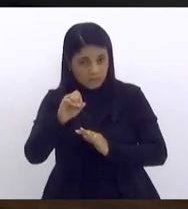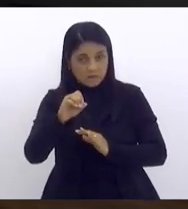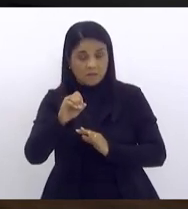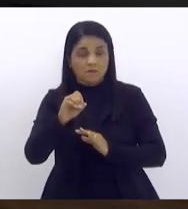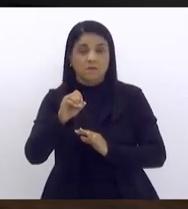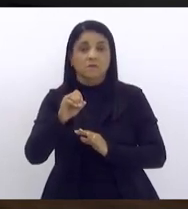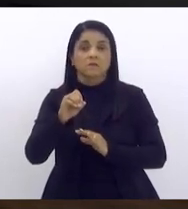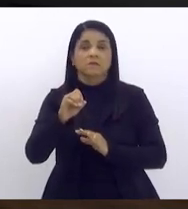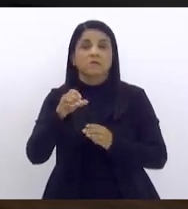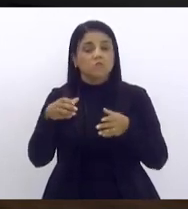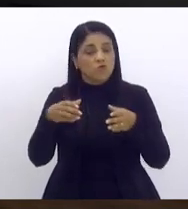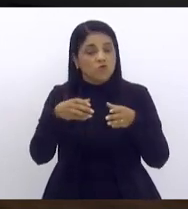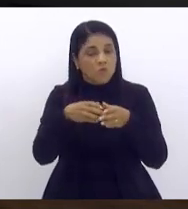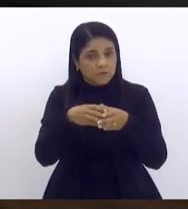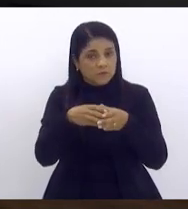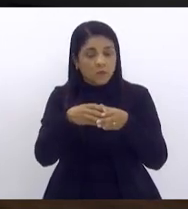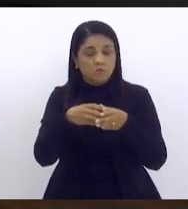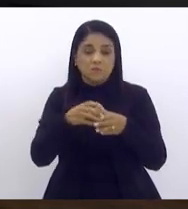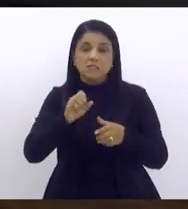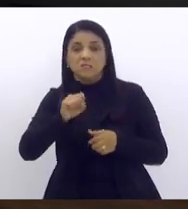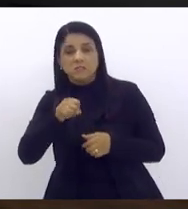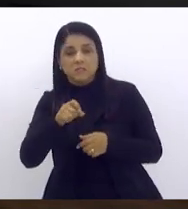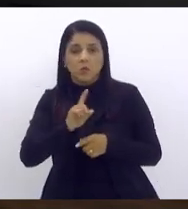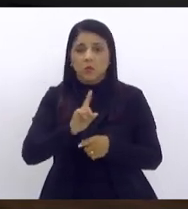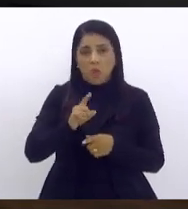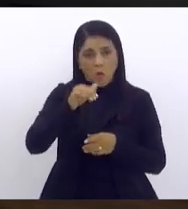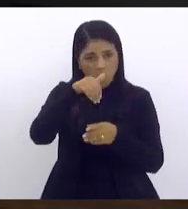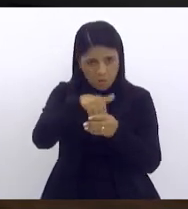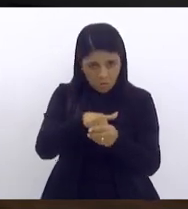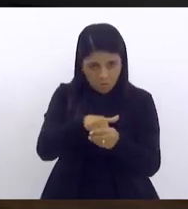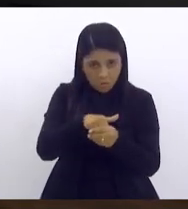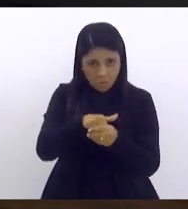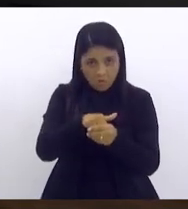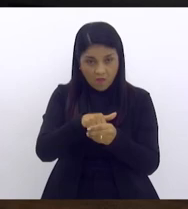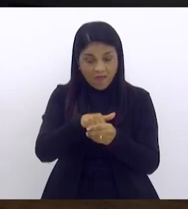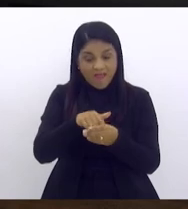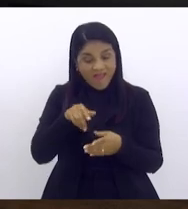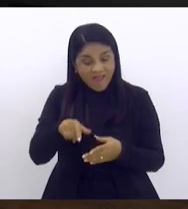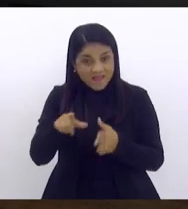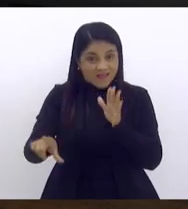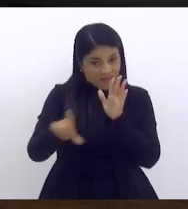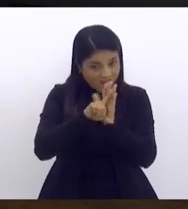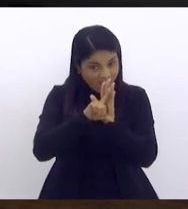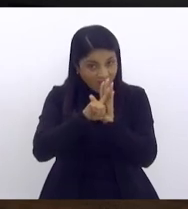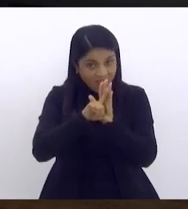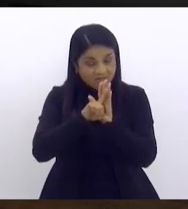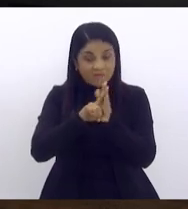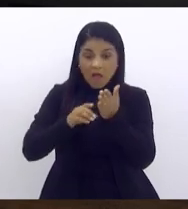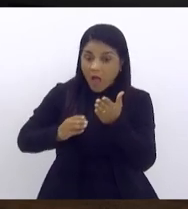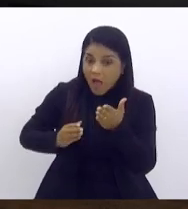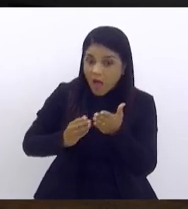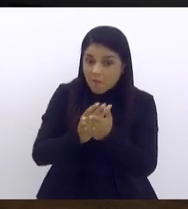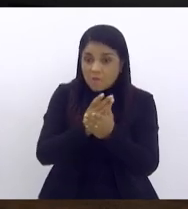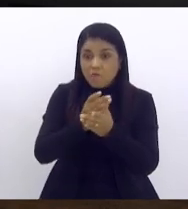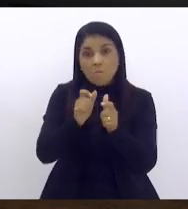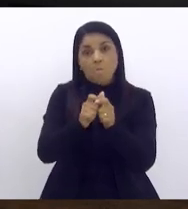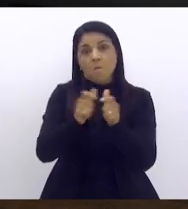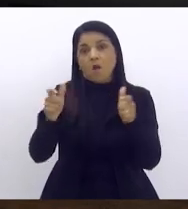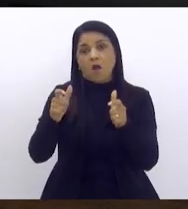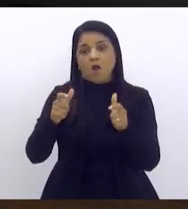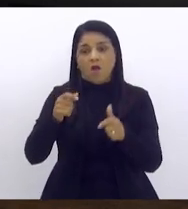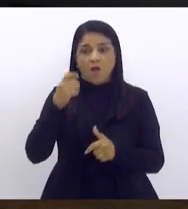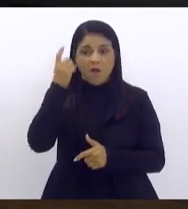70 deputados podem dizer sim ou dizer não. Essa lei foi aprovada por unanimidade. Procurei o deputado André Siciliano, porque assim,